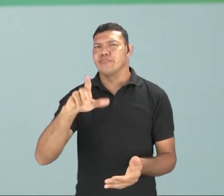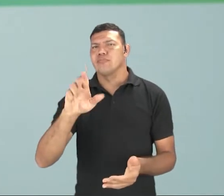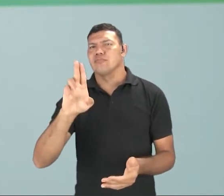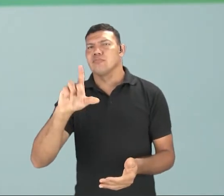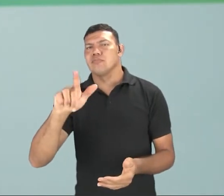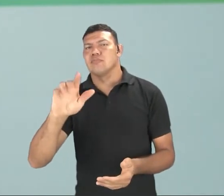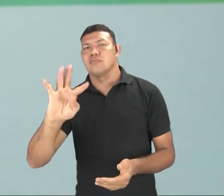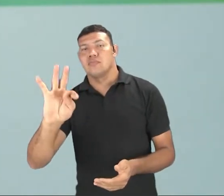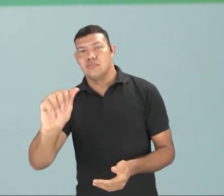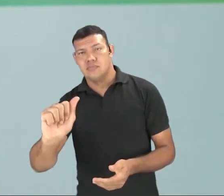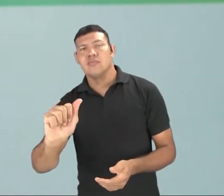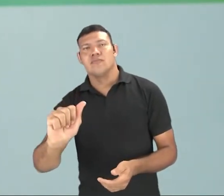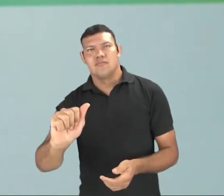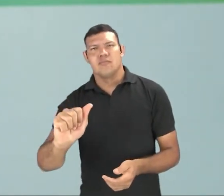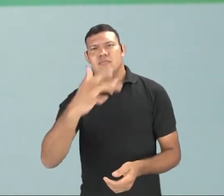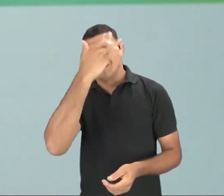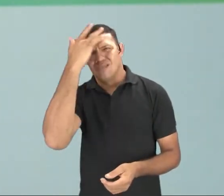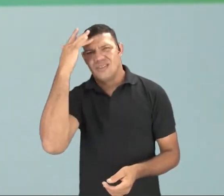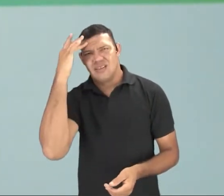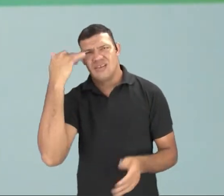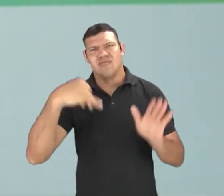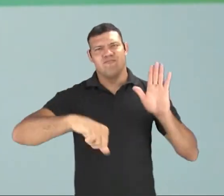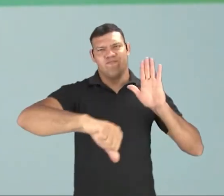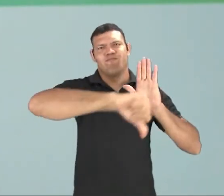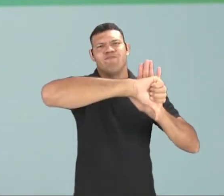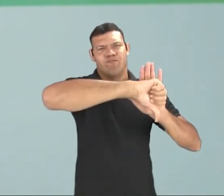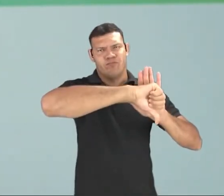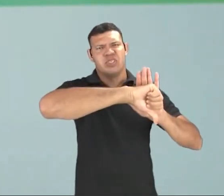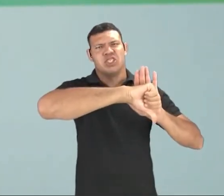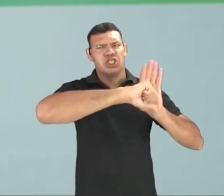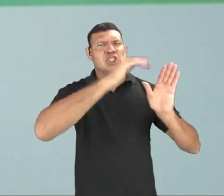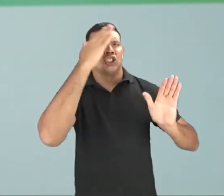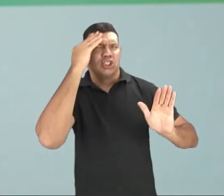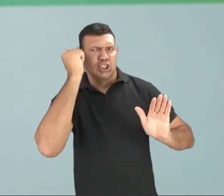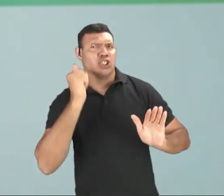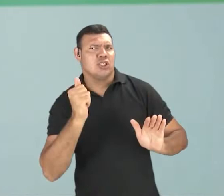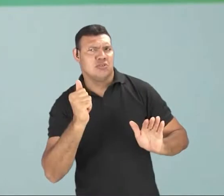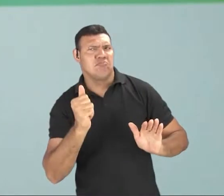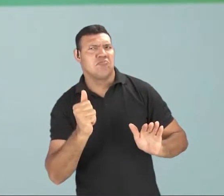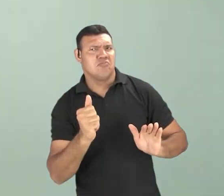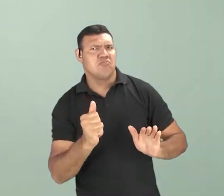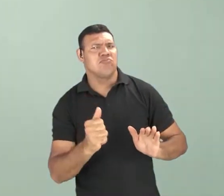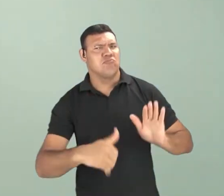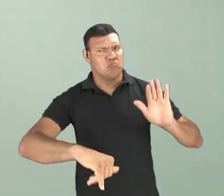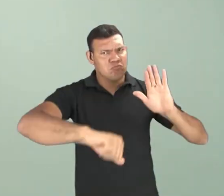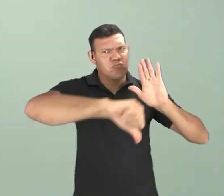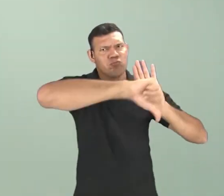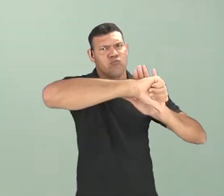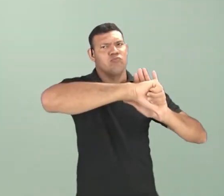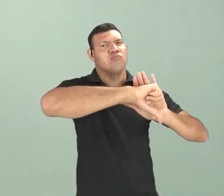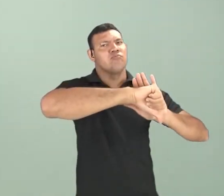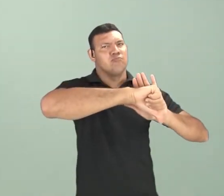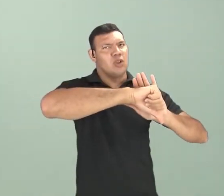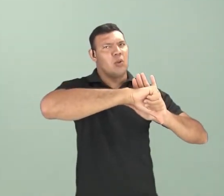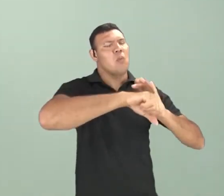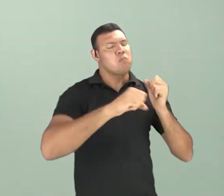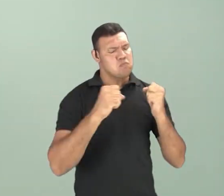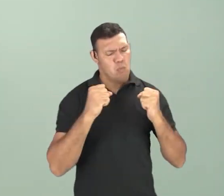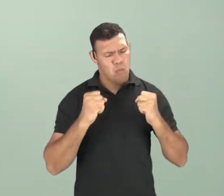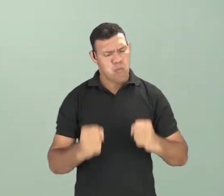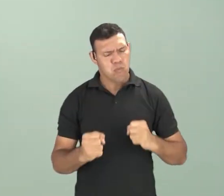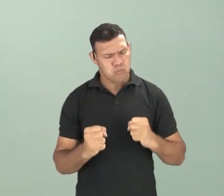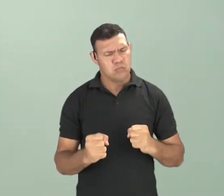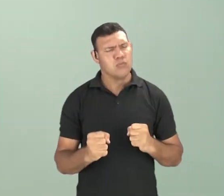pessoa, né, que comete esse tipo de crime, já sabendo que é um crime, então ela pode ficar,